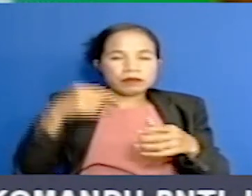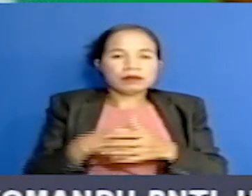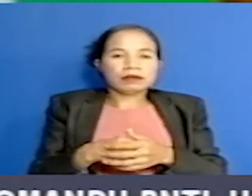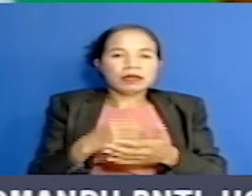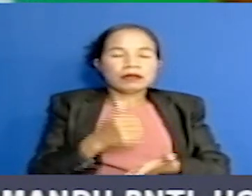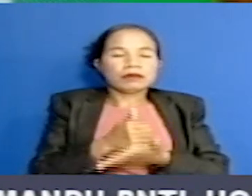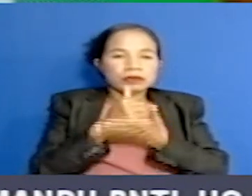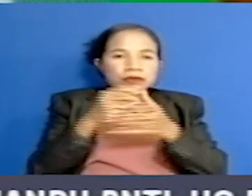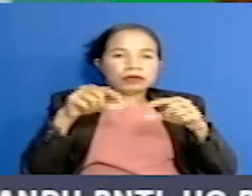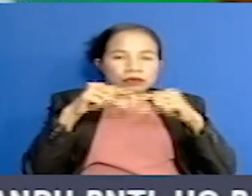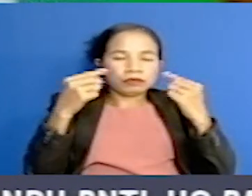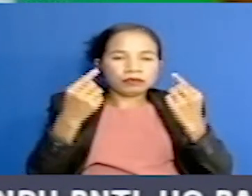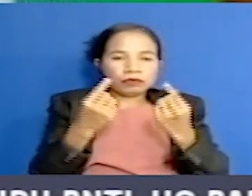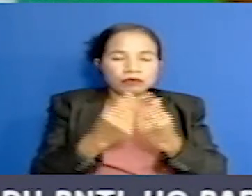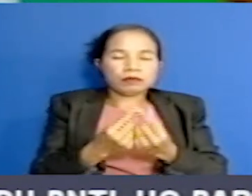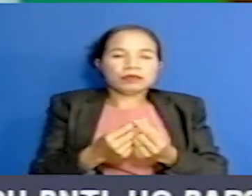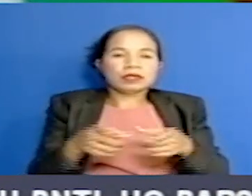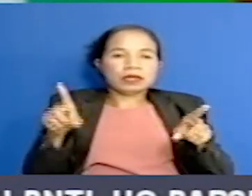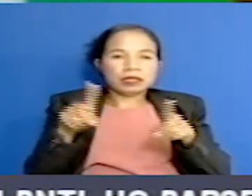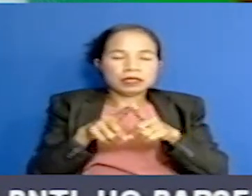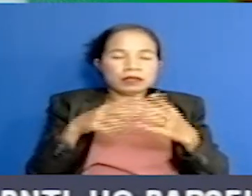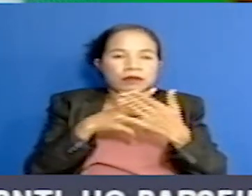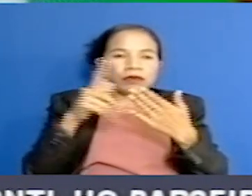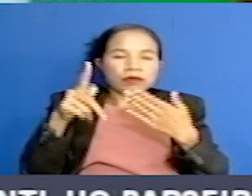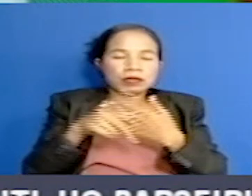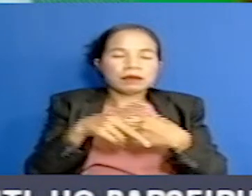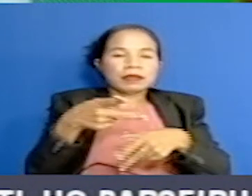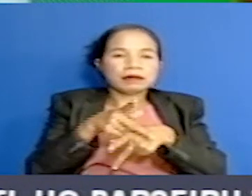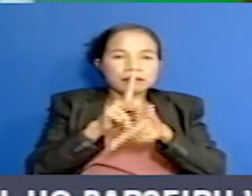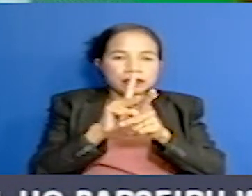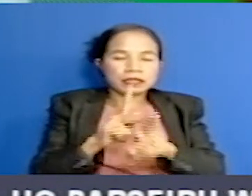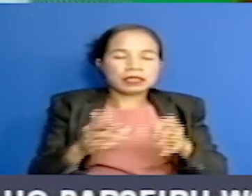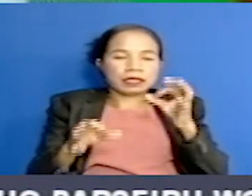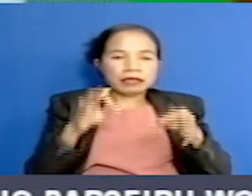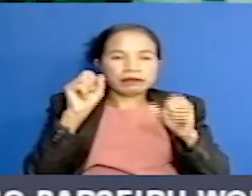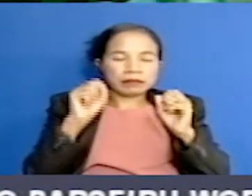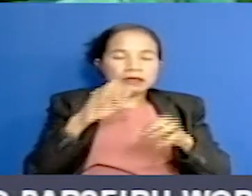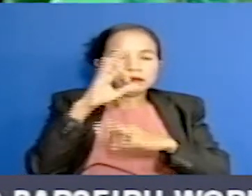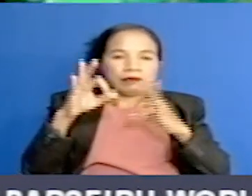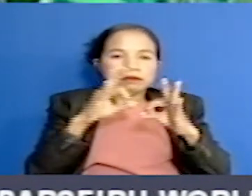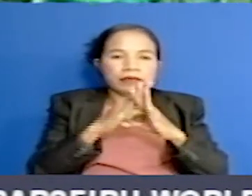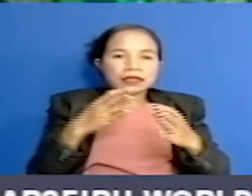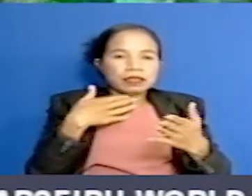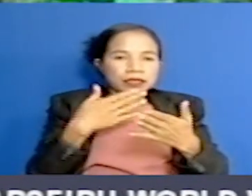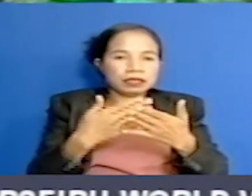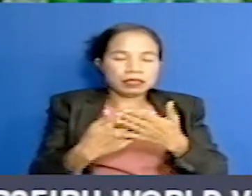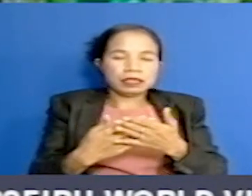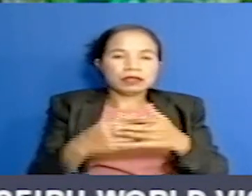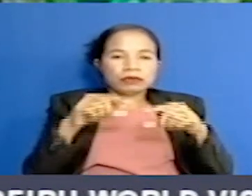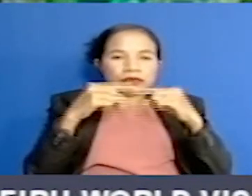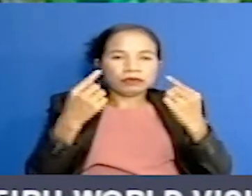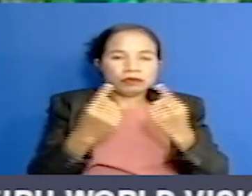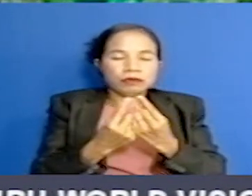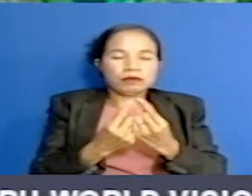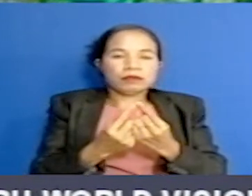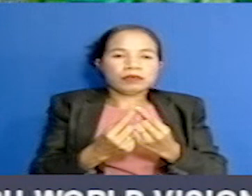cooperativa Sira, ligado ao programa digitalização crédito, hodi nune bele garante sustentabilidade grupo